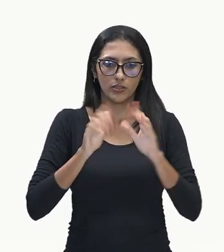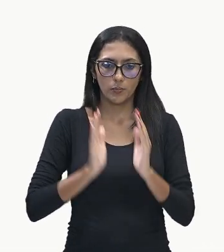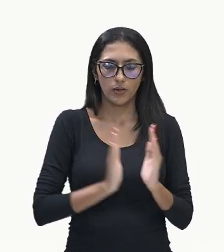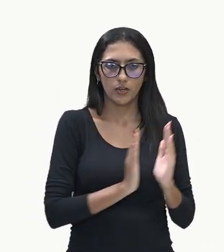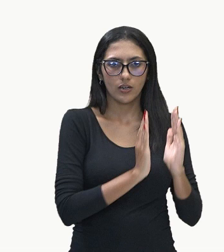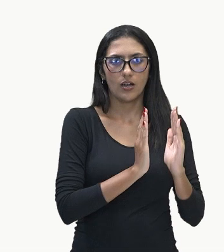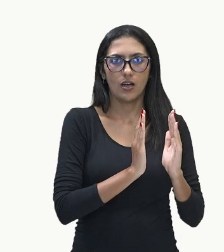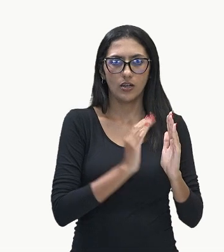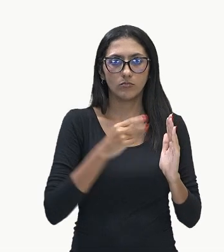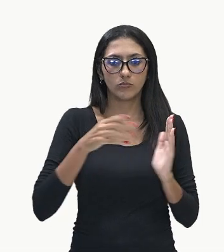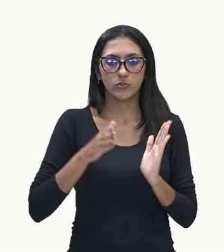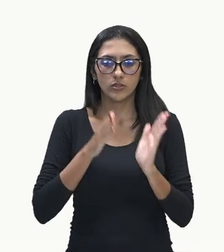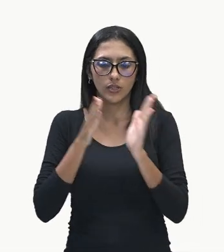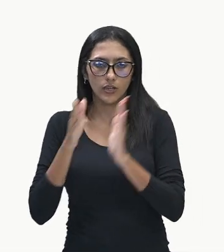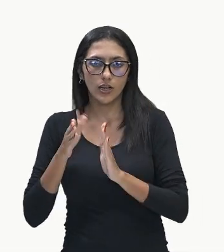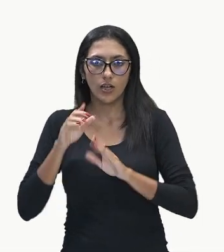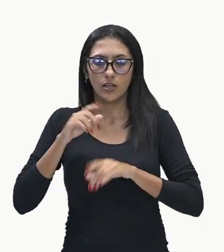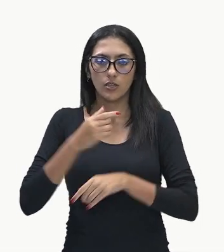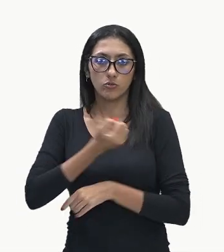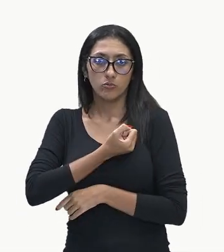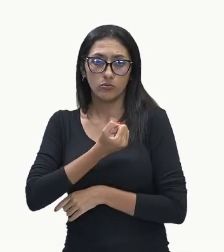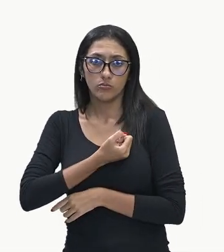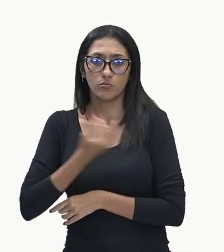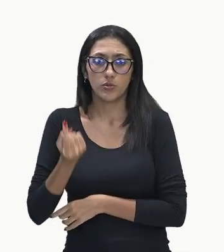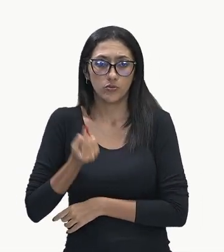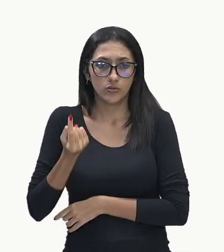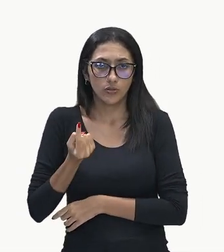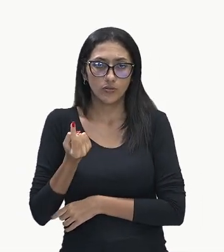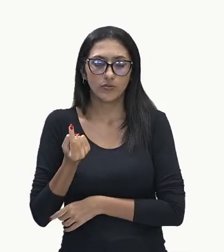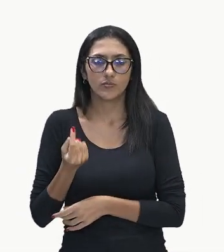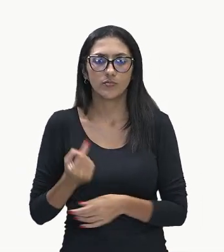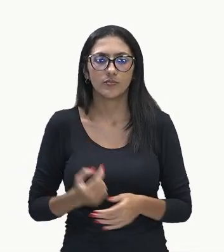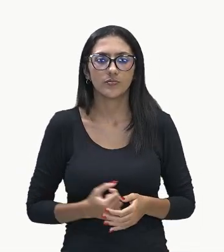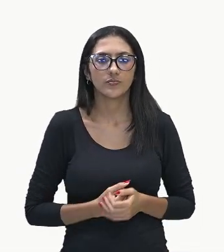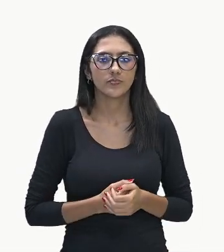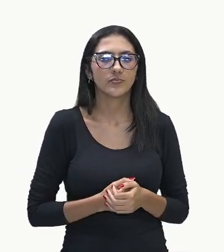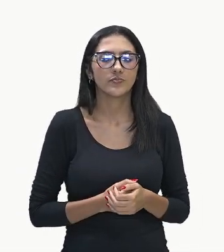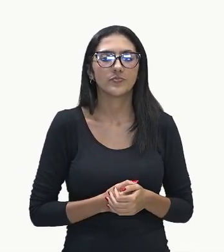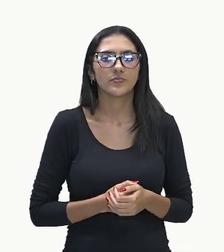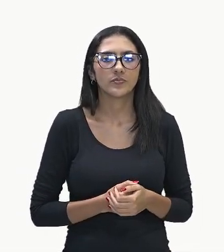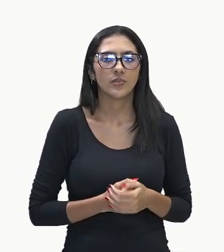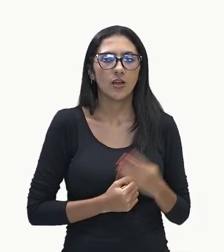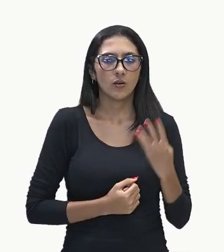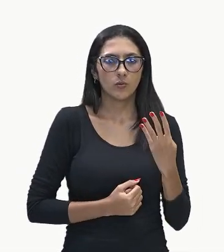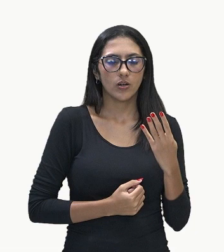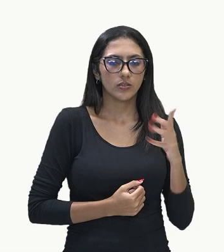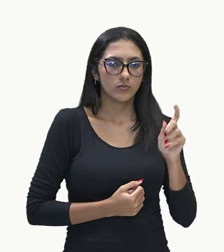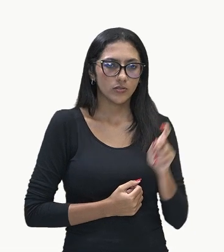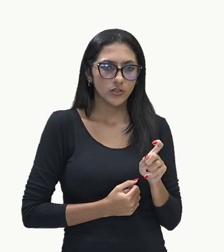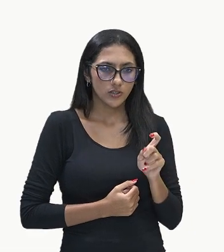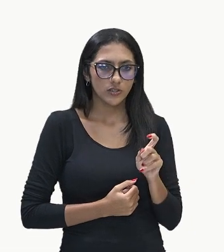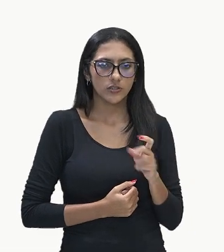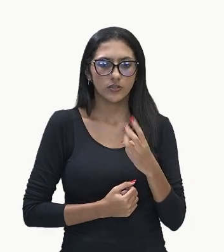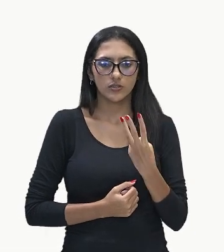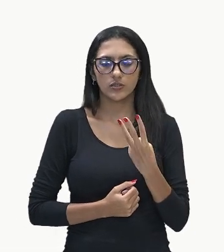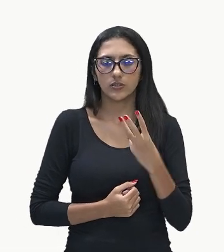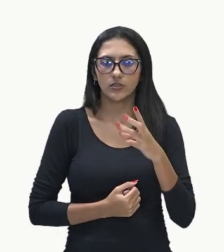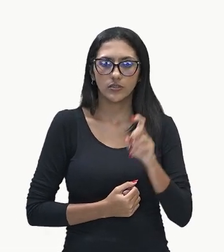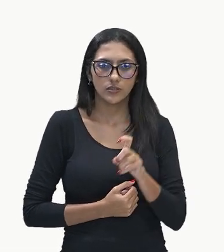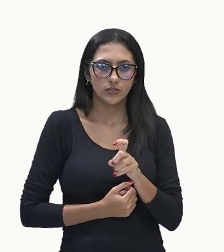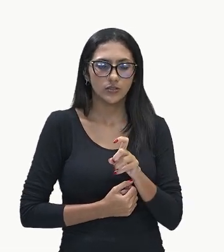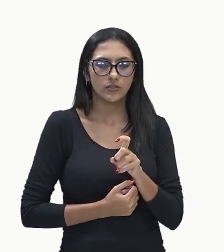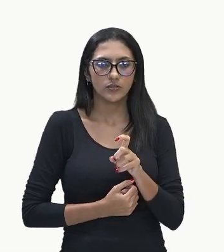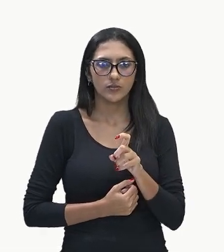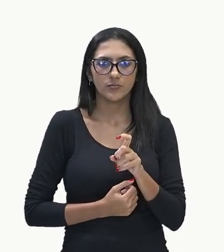possuem incógnita. Então, eu percebo que assim como o 4x, o 3x, o 3